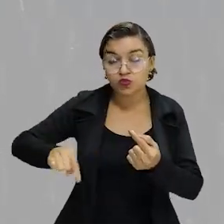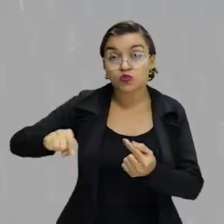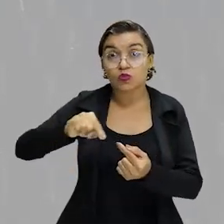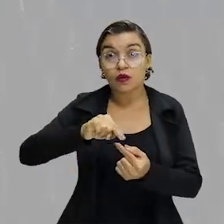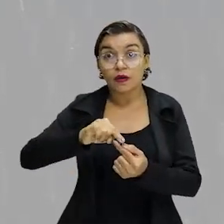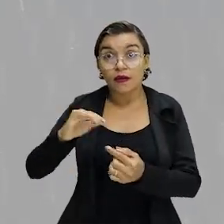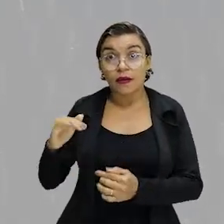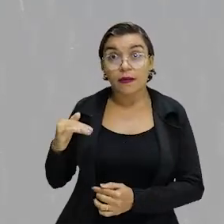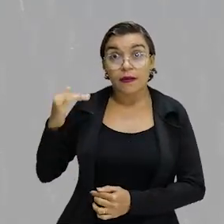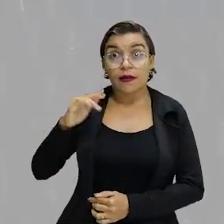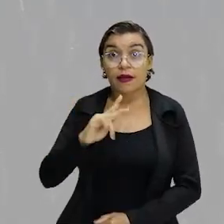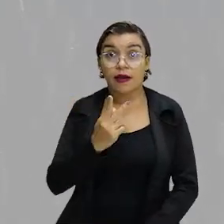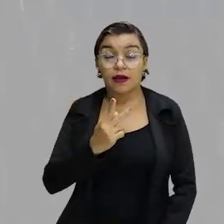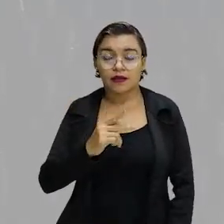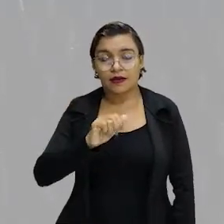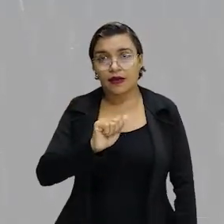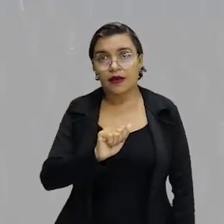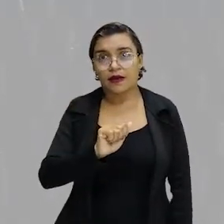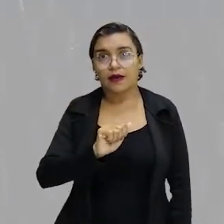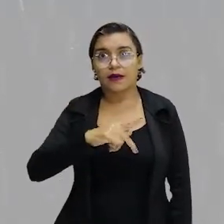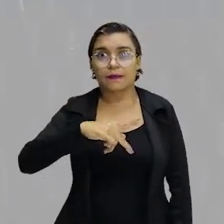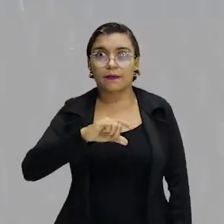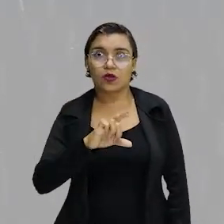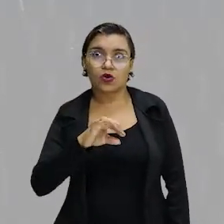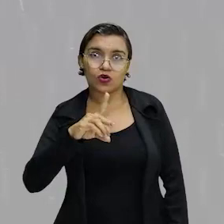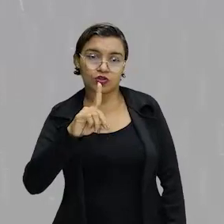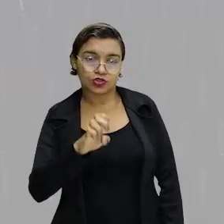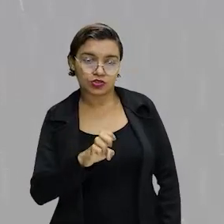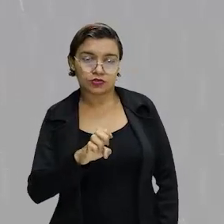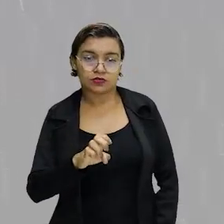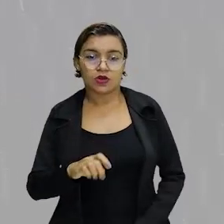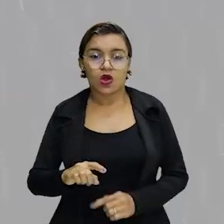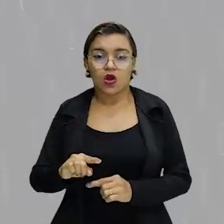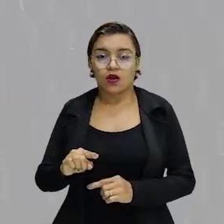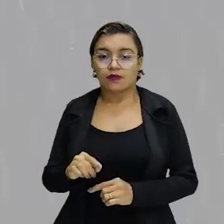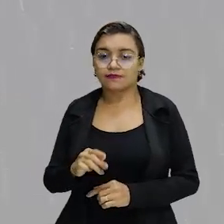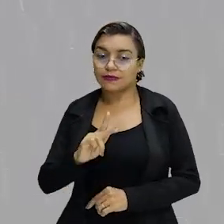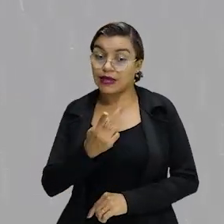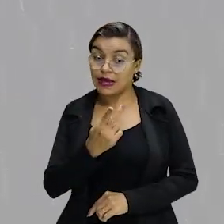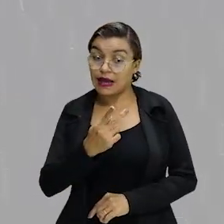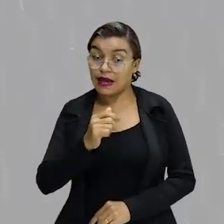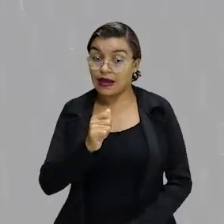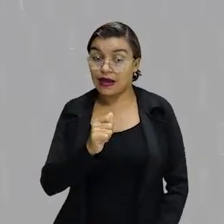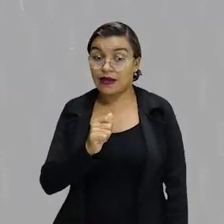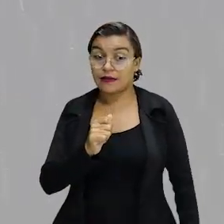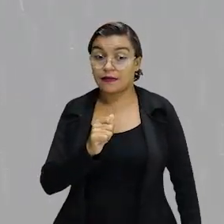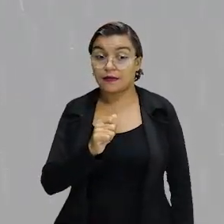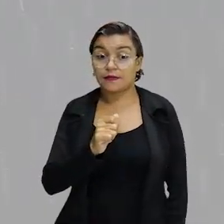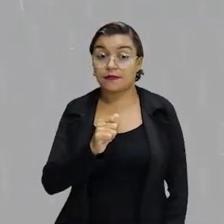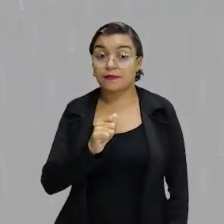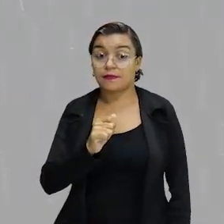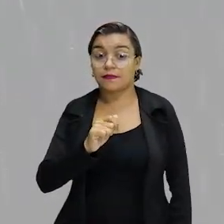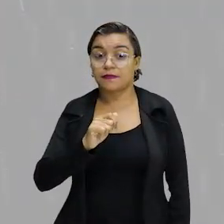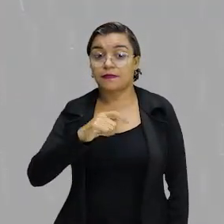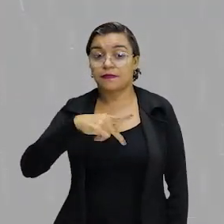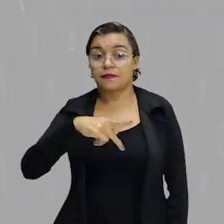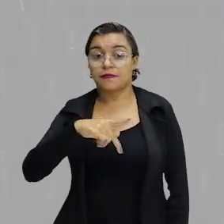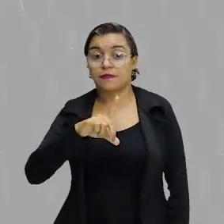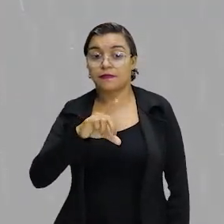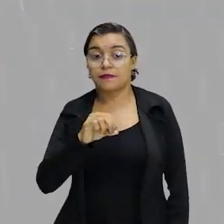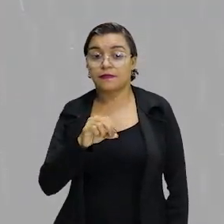vai ser haploide, ou nesse ciclo o indivíduo adulto vai ser diploide, certo?